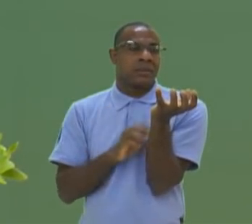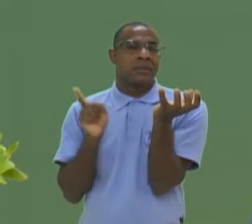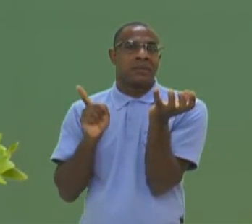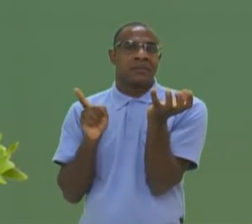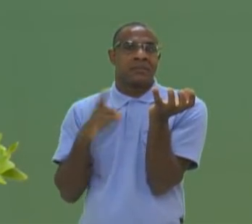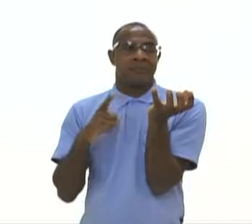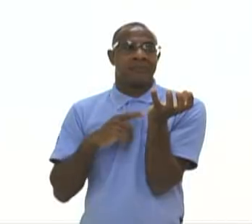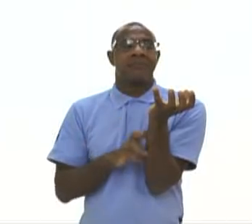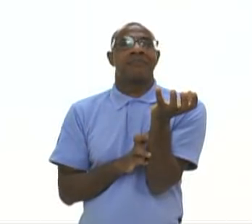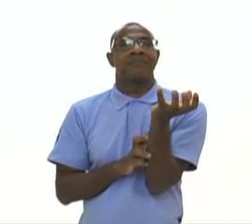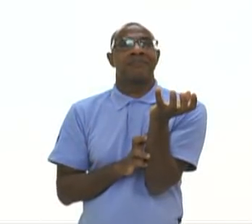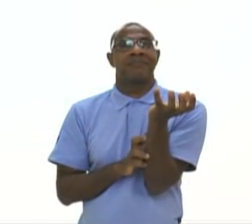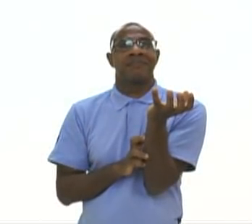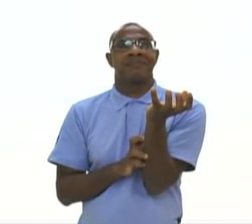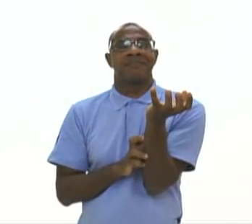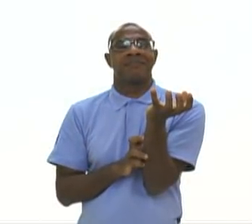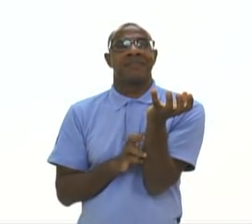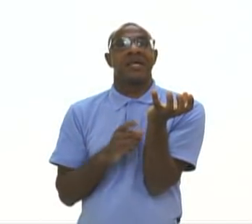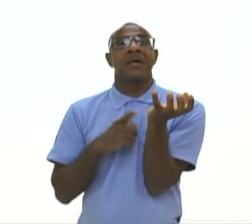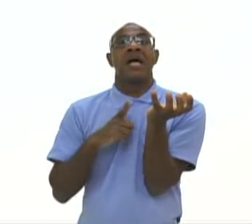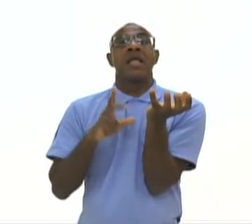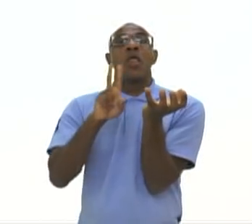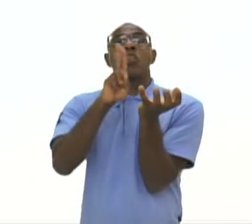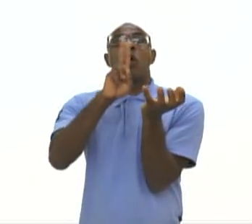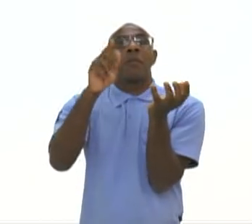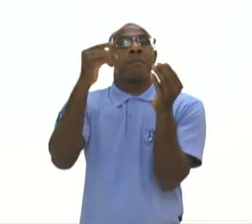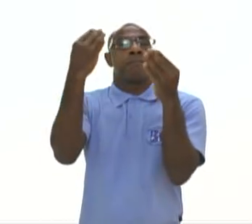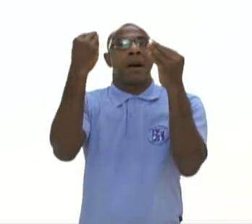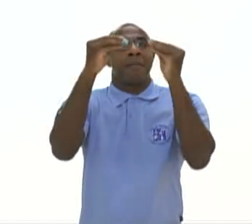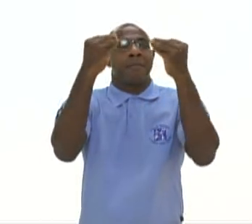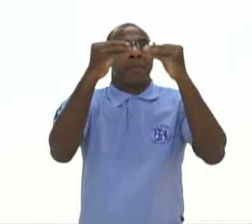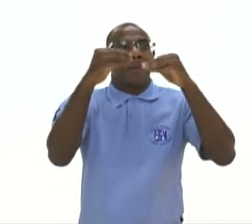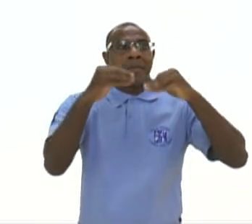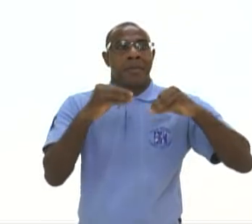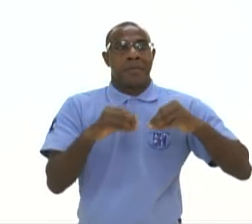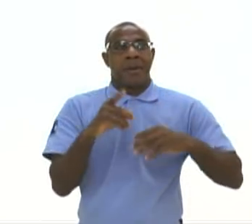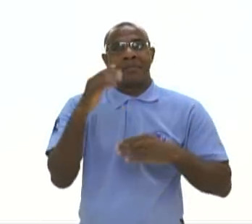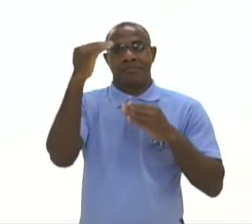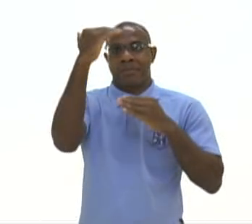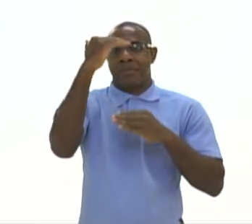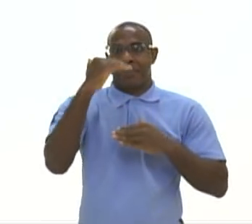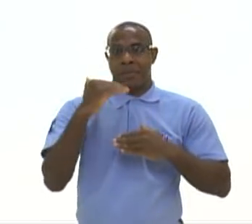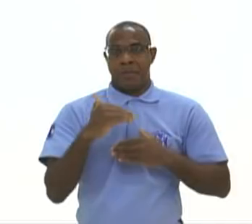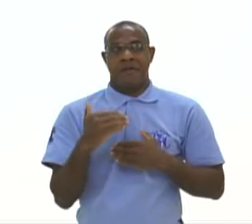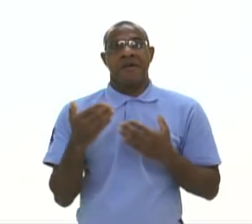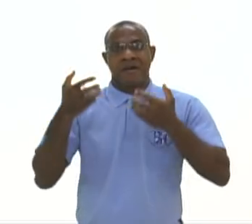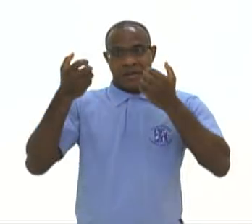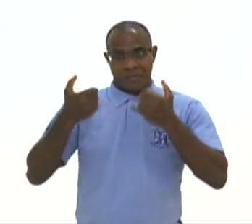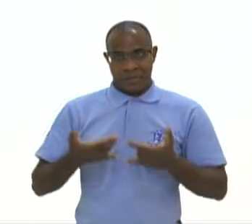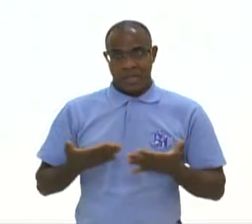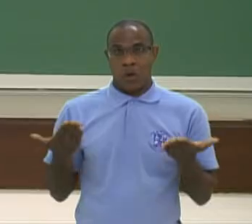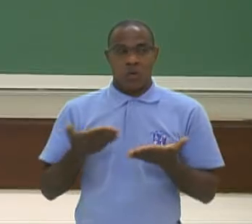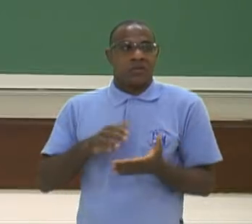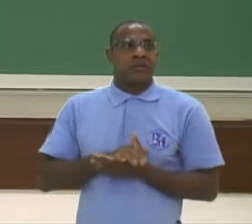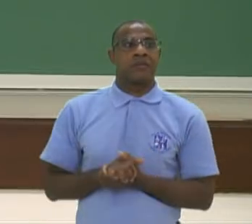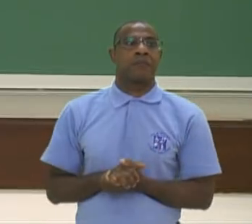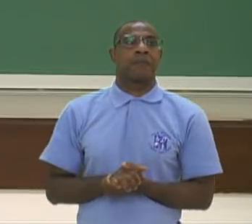aprender hoje todos esses nomes e todas as funções dessas partes das flores. E a nossa amiga vai estar aqui para nos